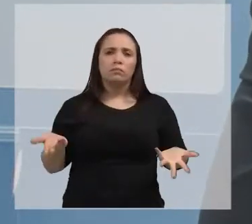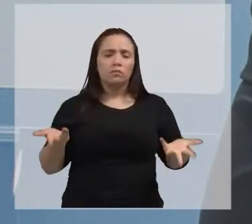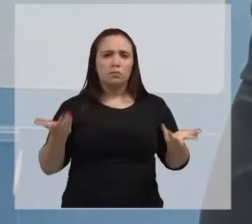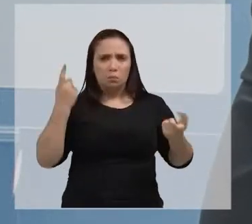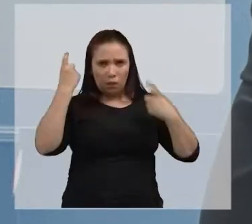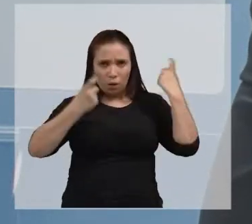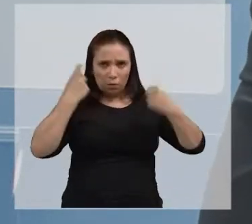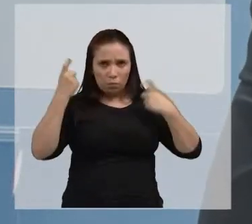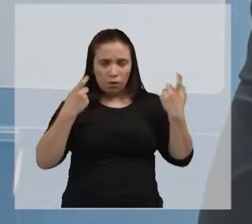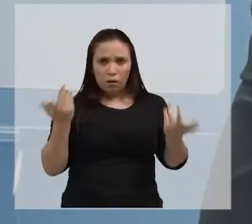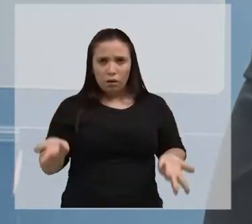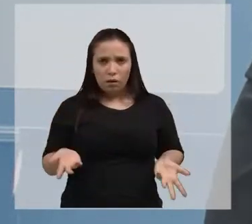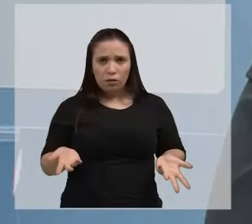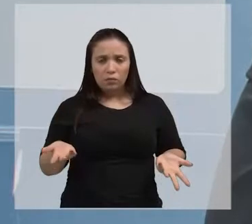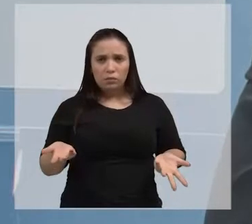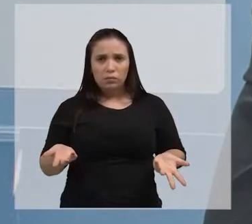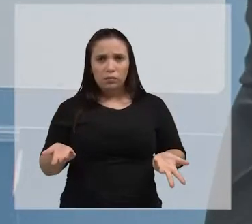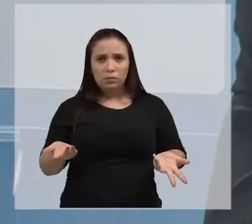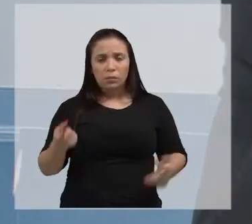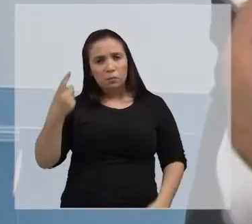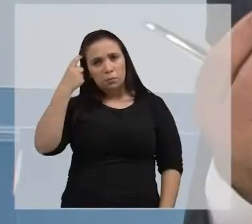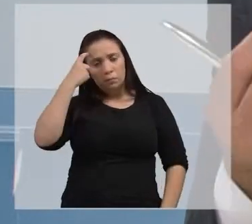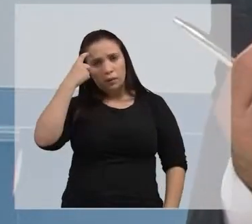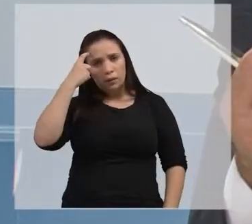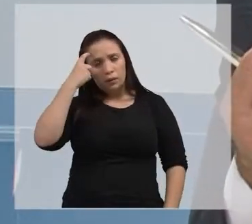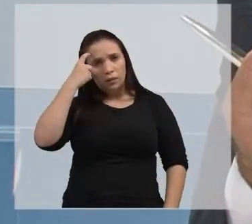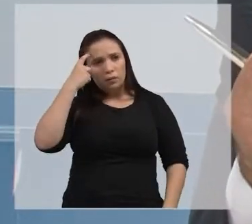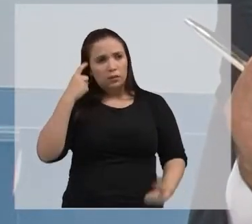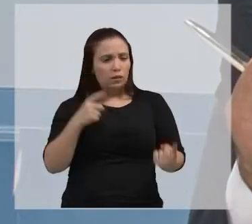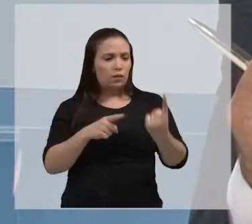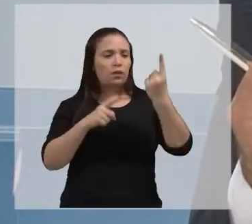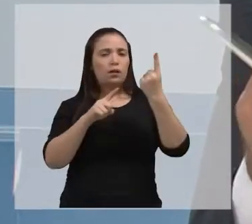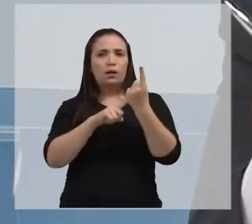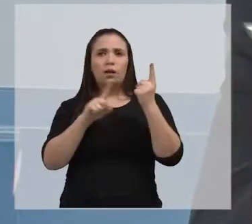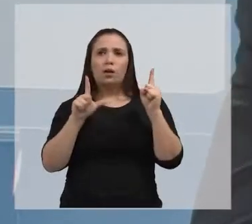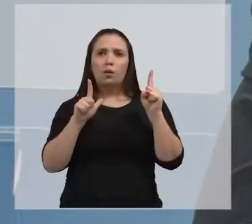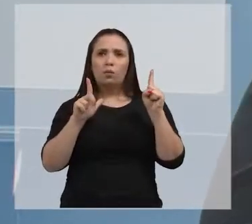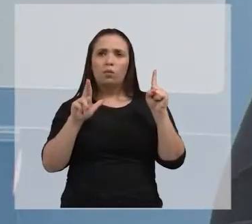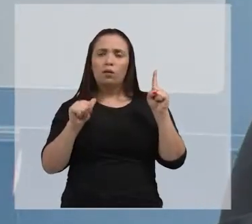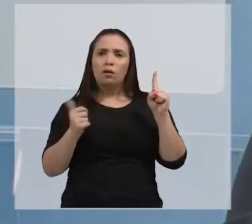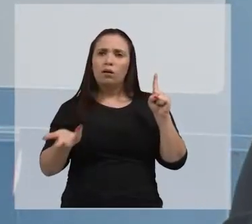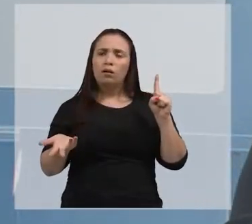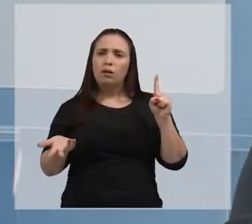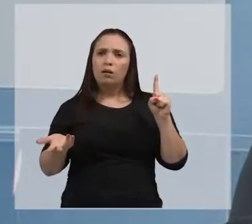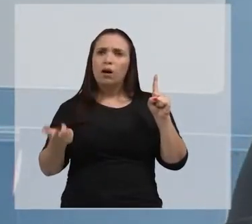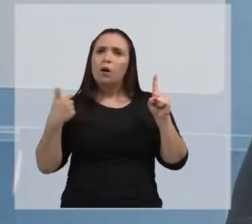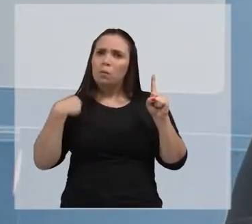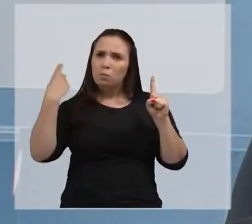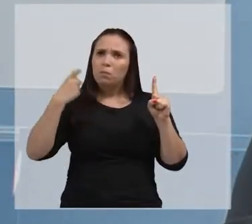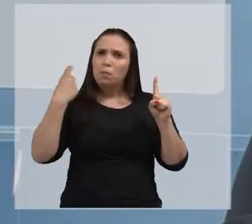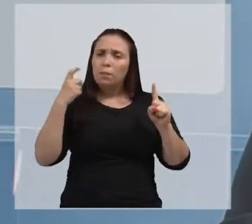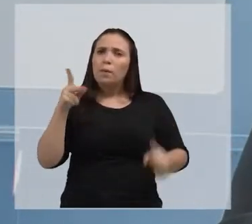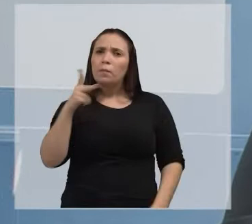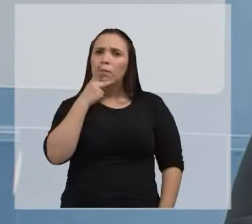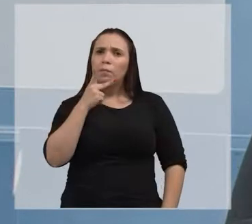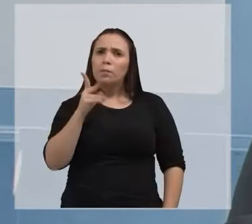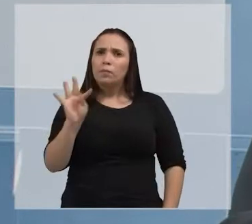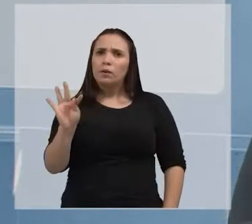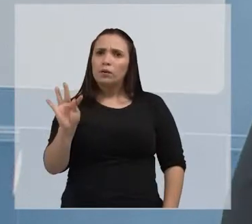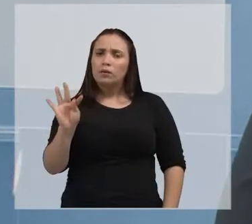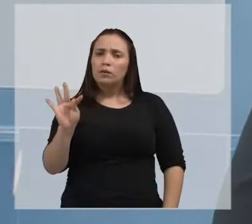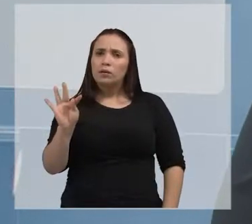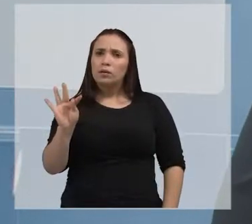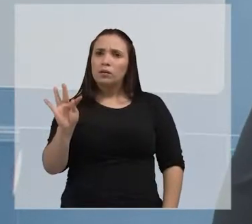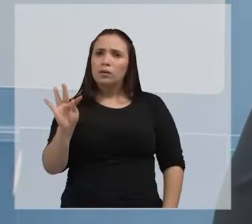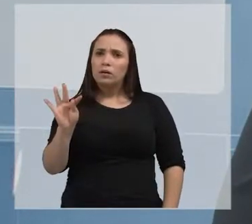Eles estão preocupados, eles acham que a figura de uma pessoa... por exemplo, eu fiquei preocupado com o PT, porque o PT não é